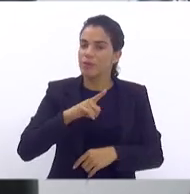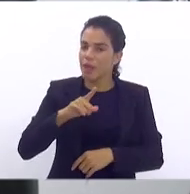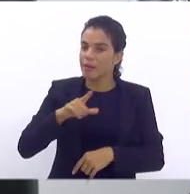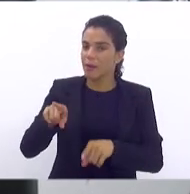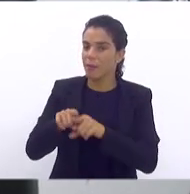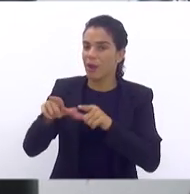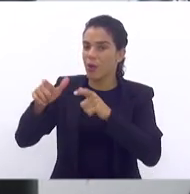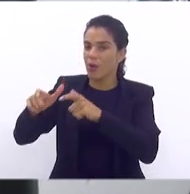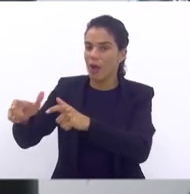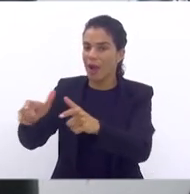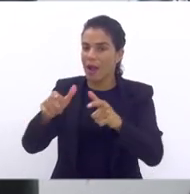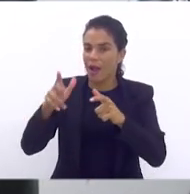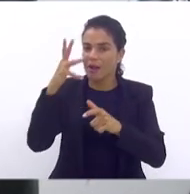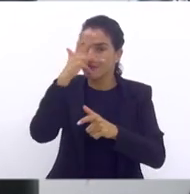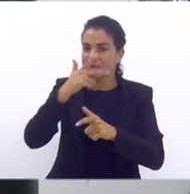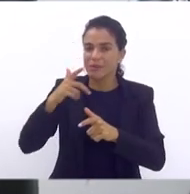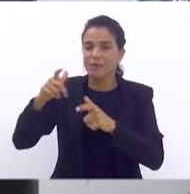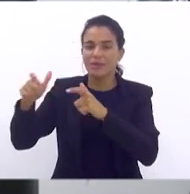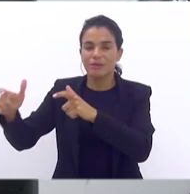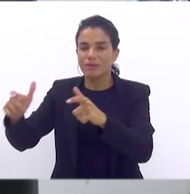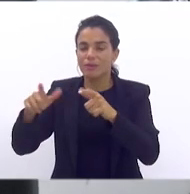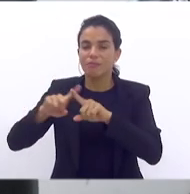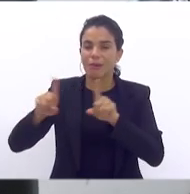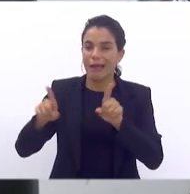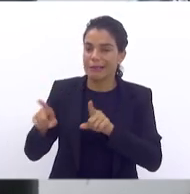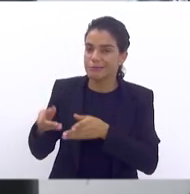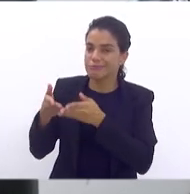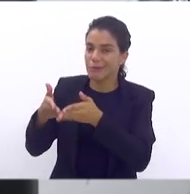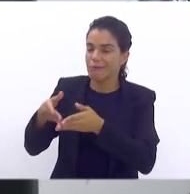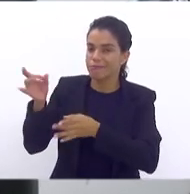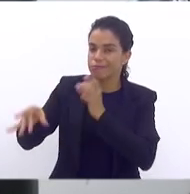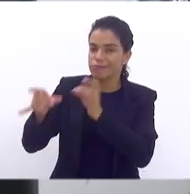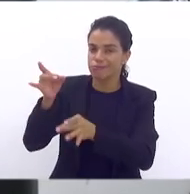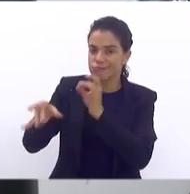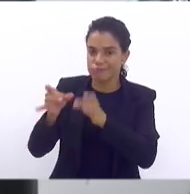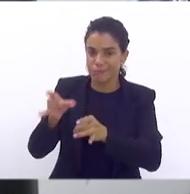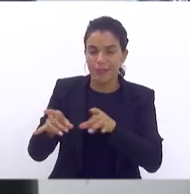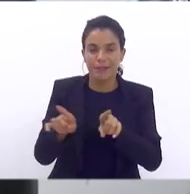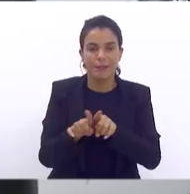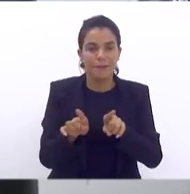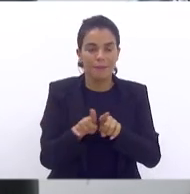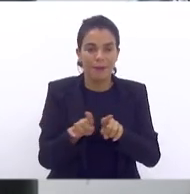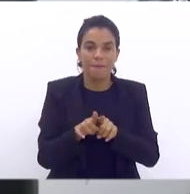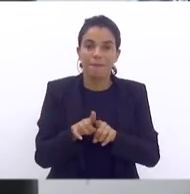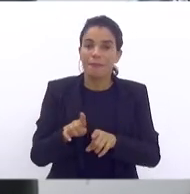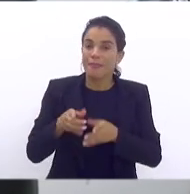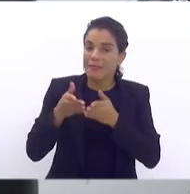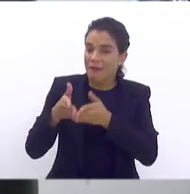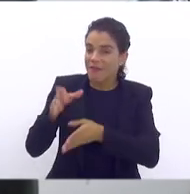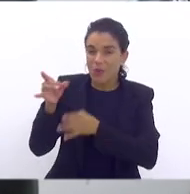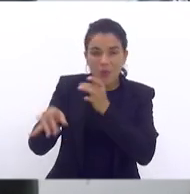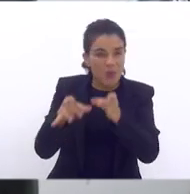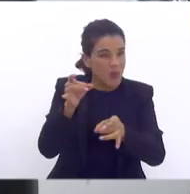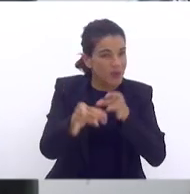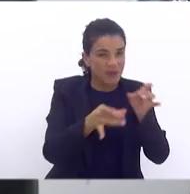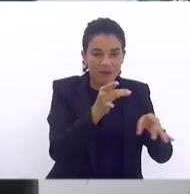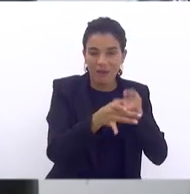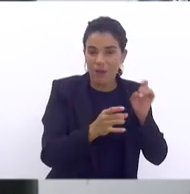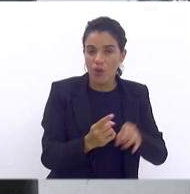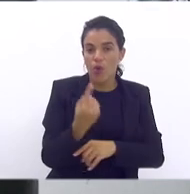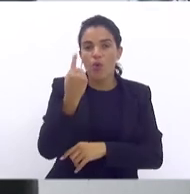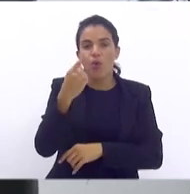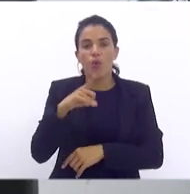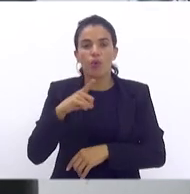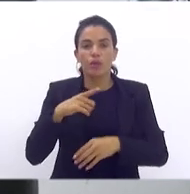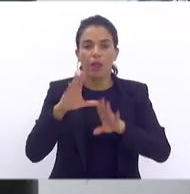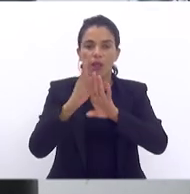postal cheio de embarcações abandonadas em estado precário. Em trechos da Baía de Guanabara, navios inteiros largados. Um tem a